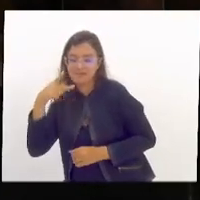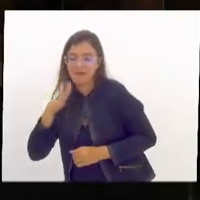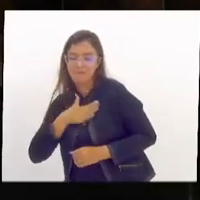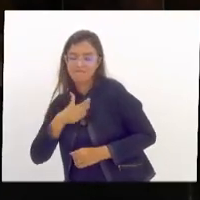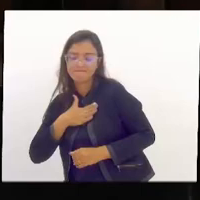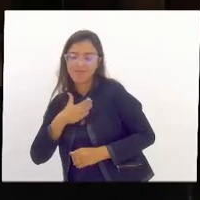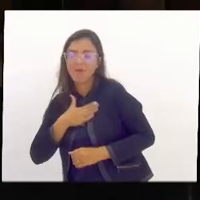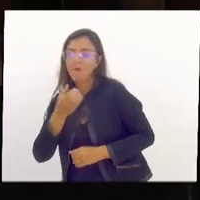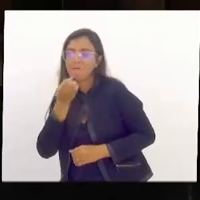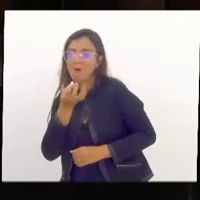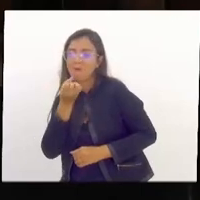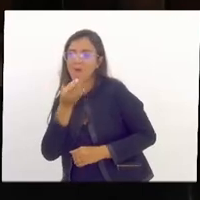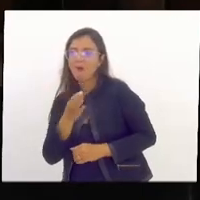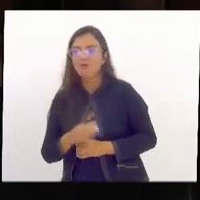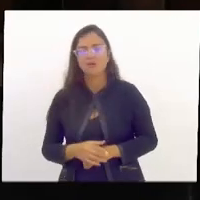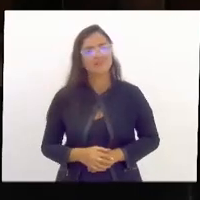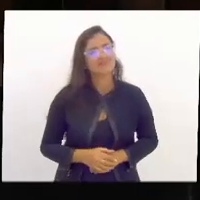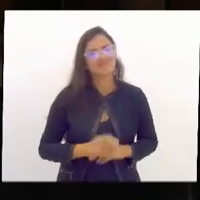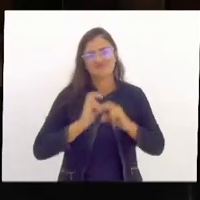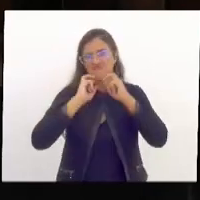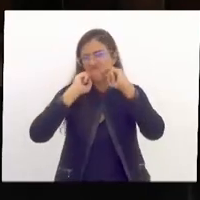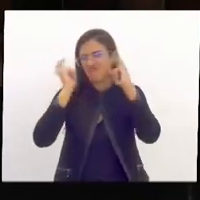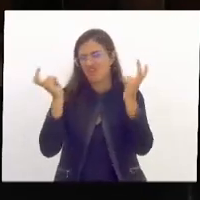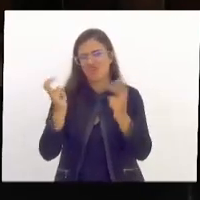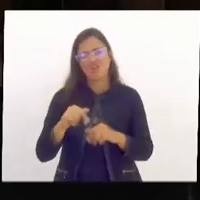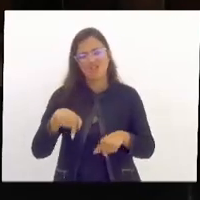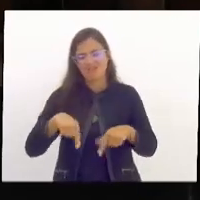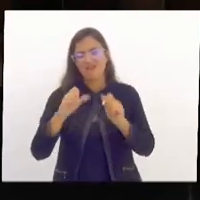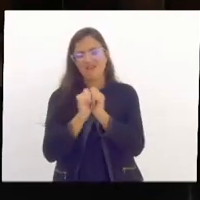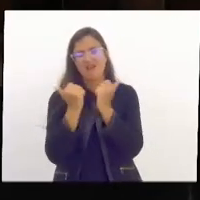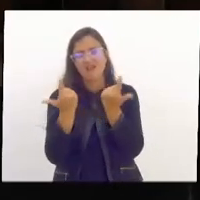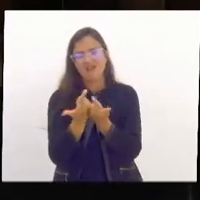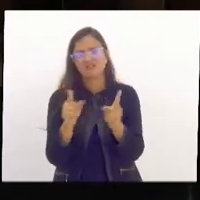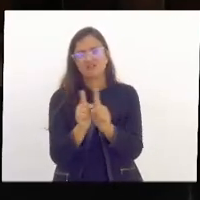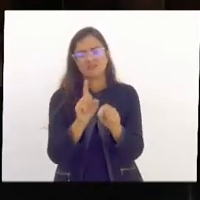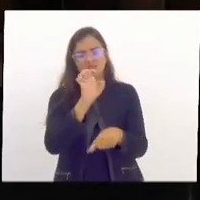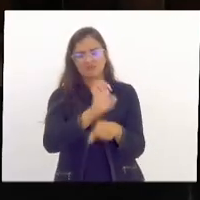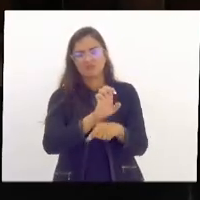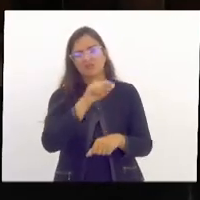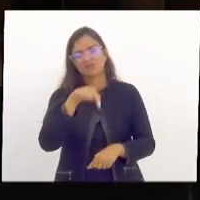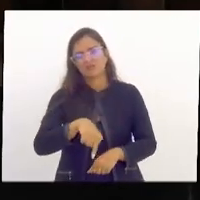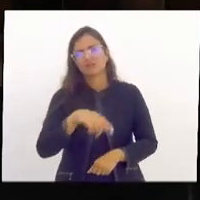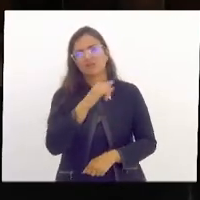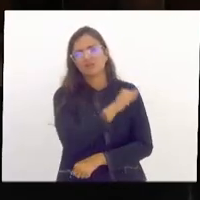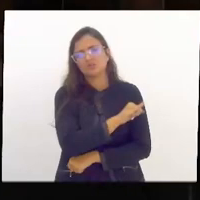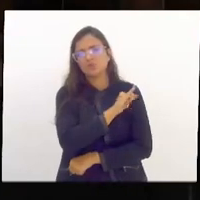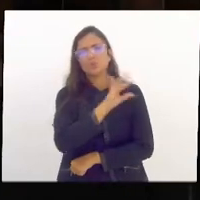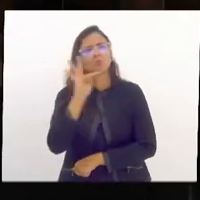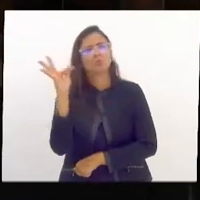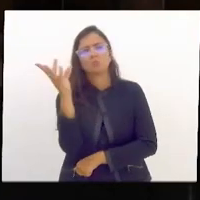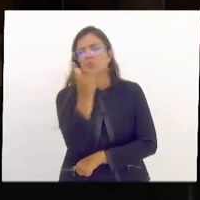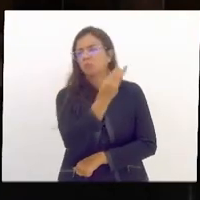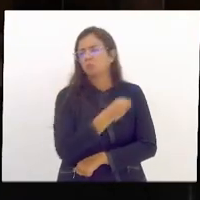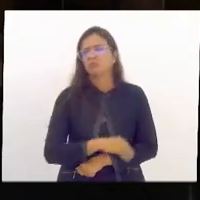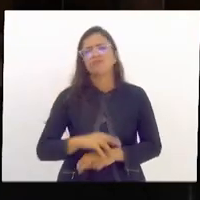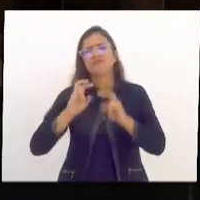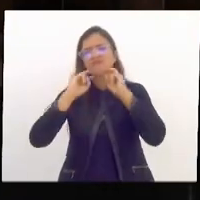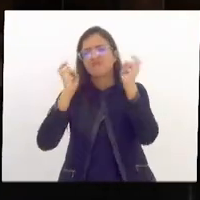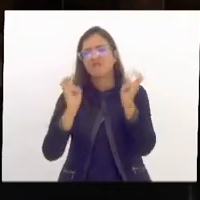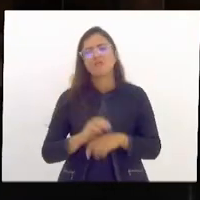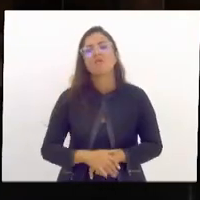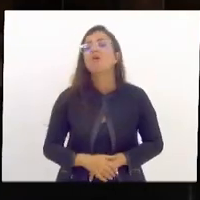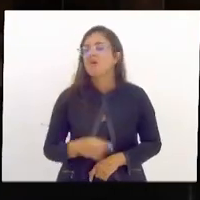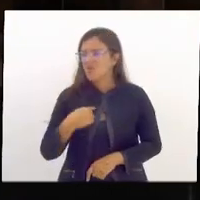é uma vergonha para a LERJ, é uma vergonha para todo o Estado do Rio de Janeiro. Então, fica aqui não só a